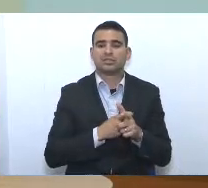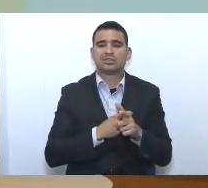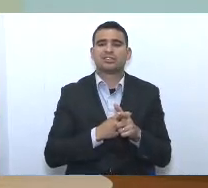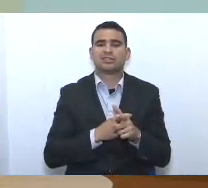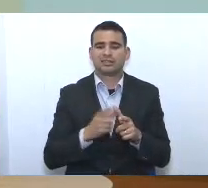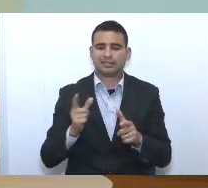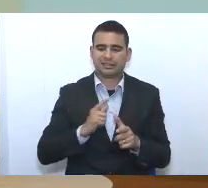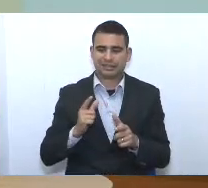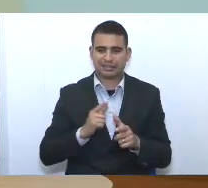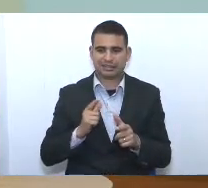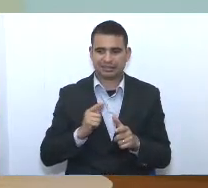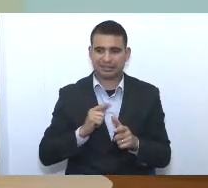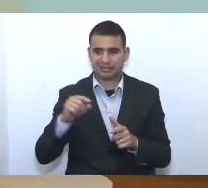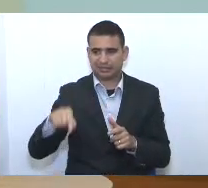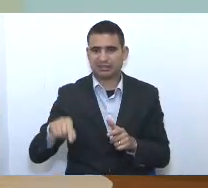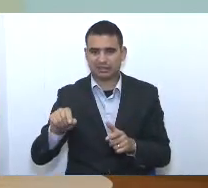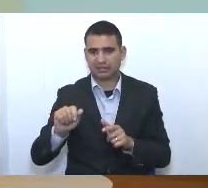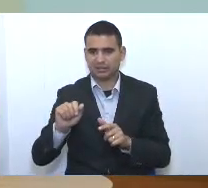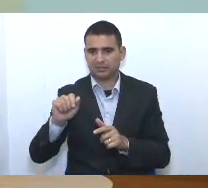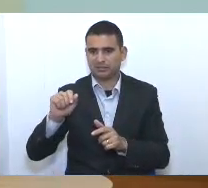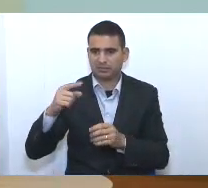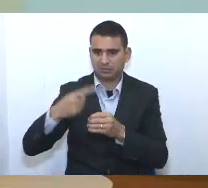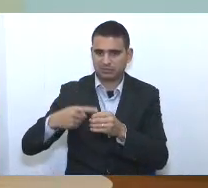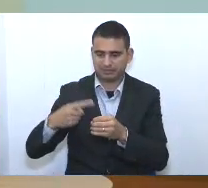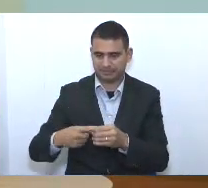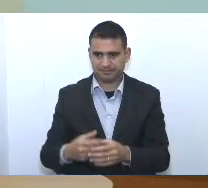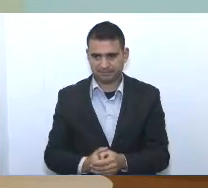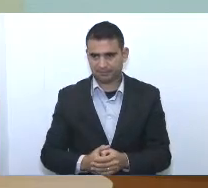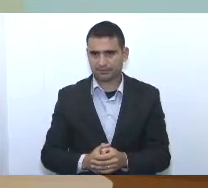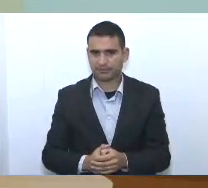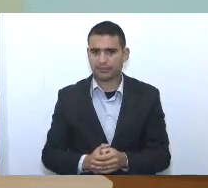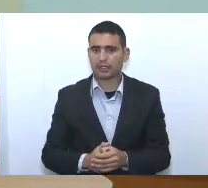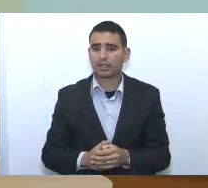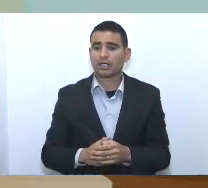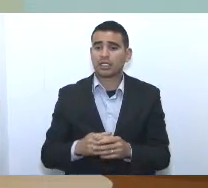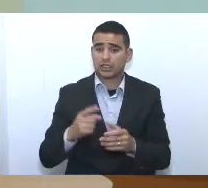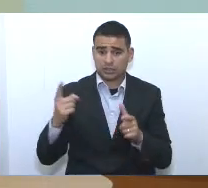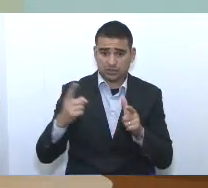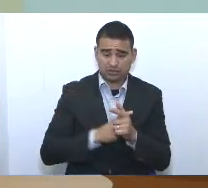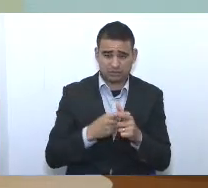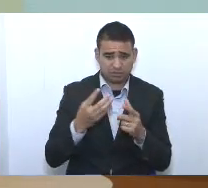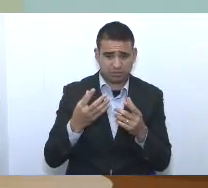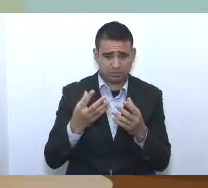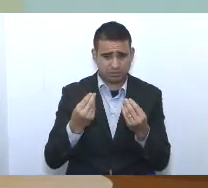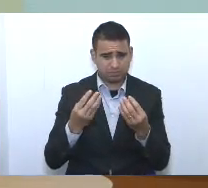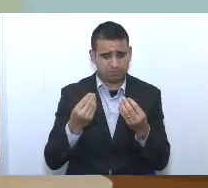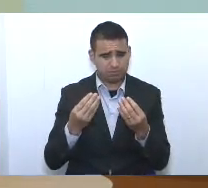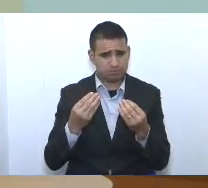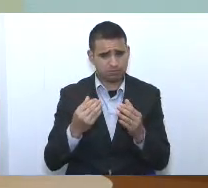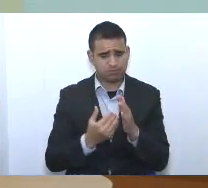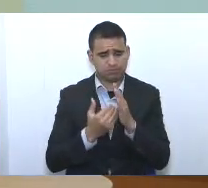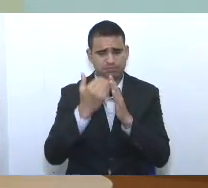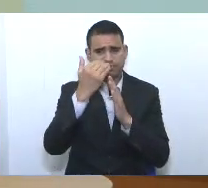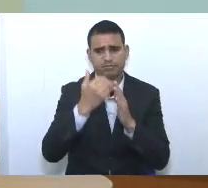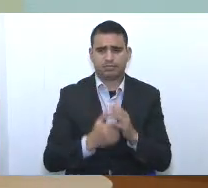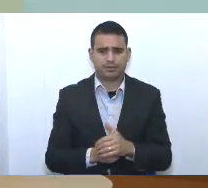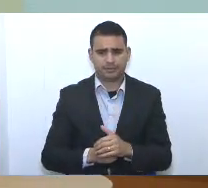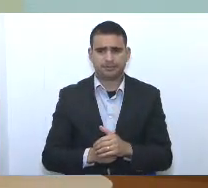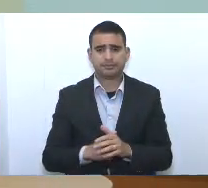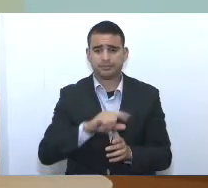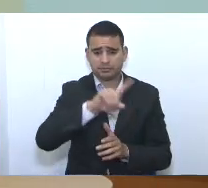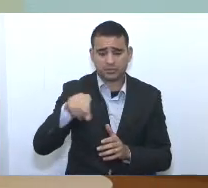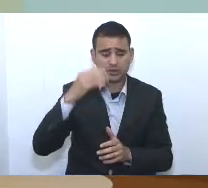do município ela é muito grande, e a gente que milita como advogado sabemos bem que a fazenda pública